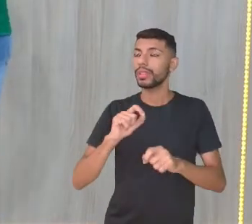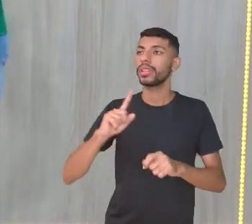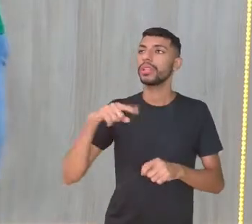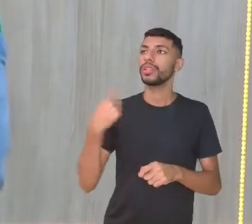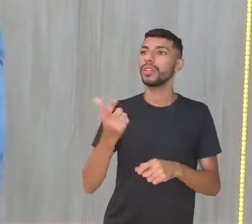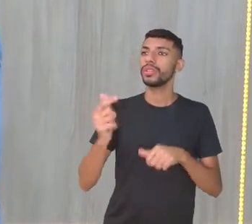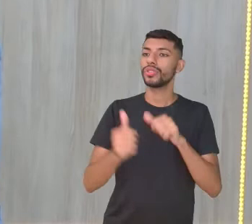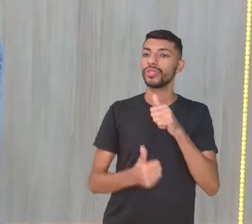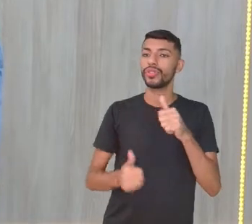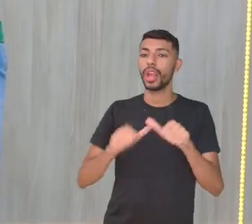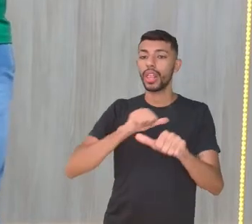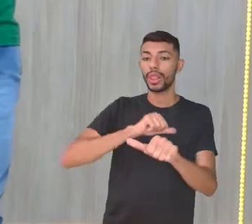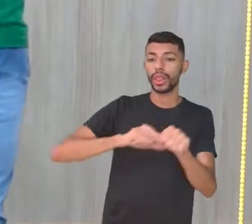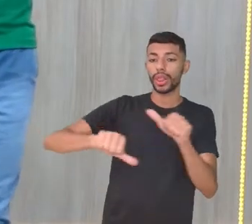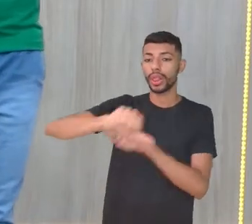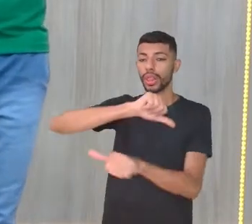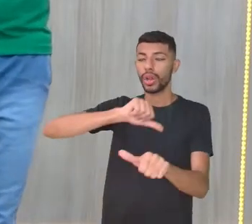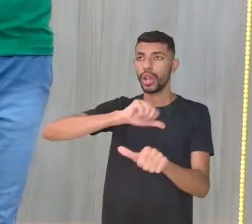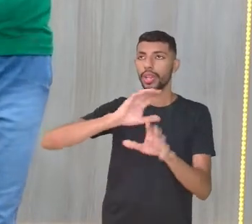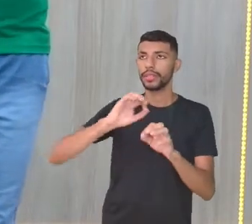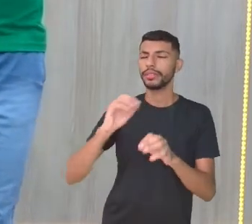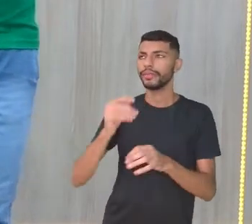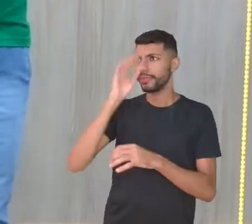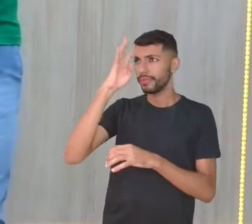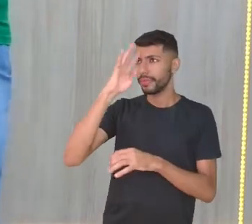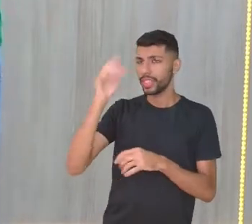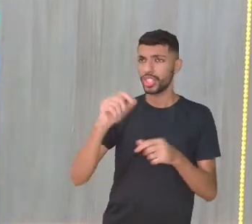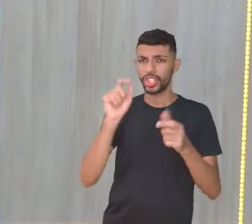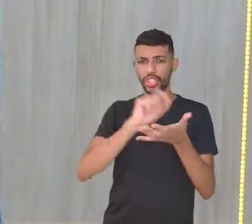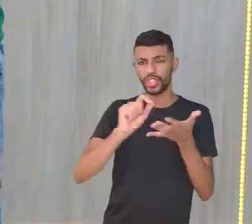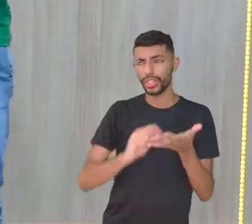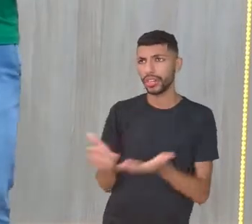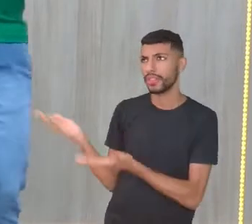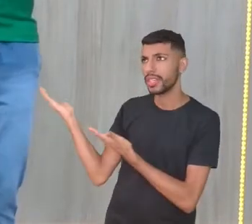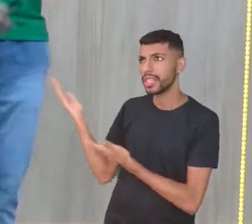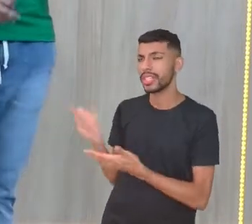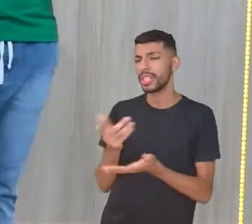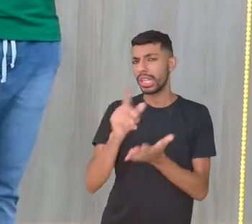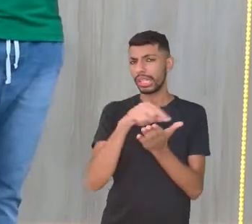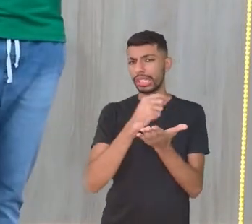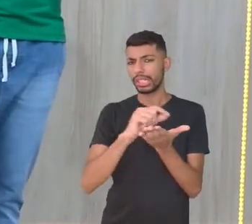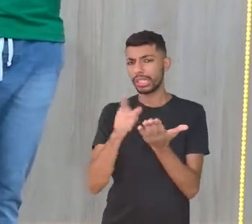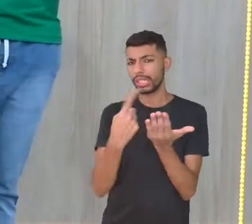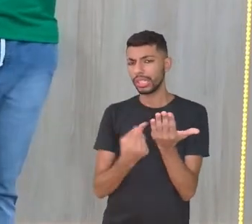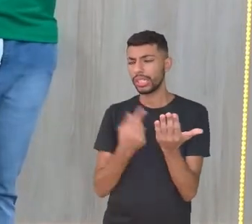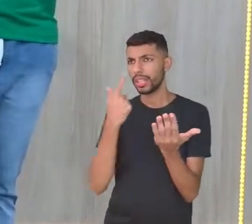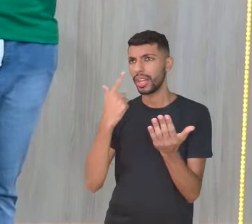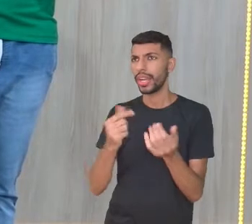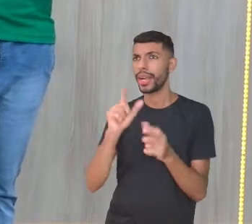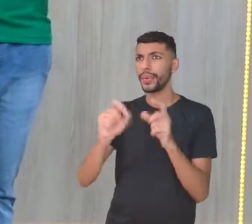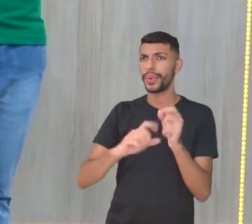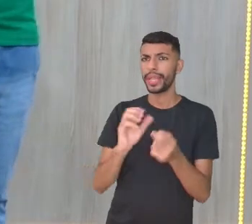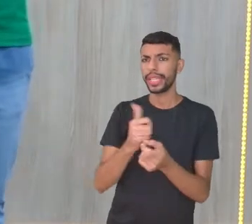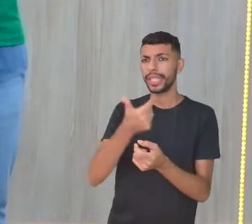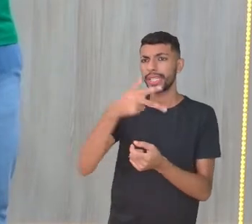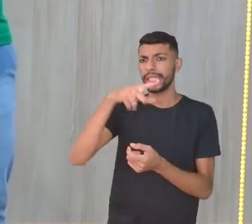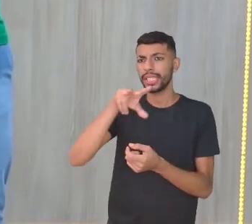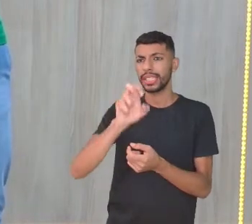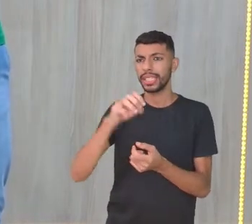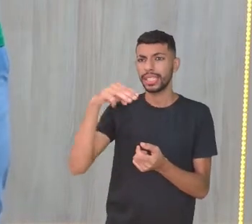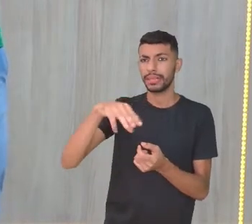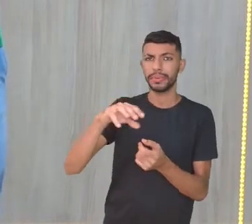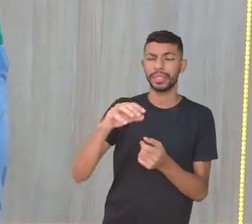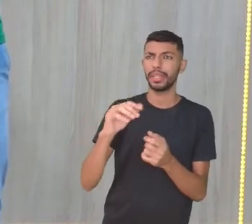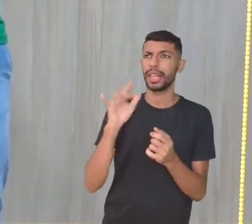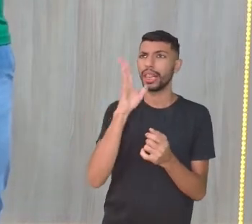vai trocar, porque imagina a gente escrever essa expressão no caderno. Eu vou passar aí uns 15 minutos somente para desenhar a